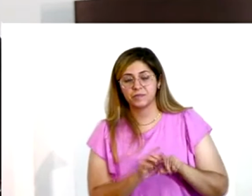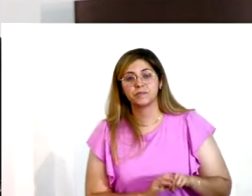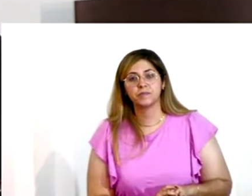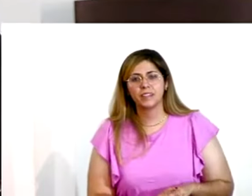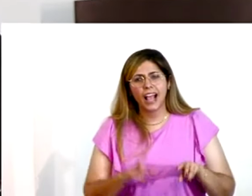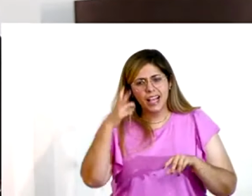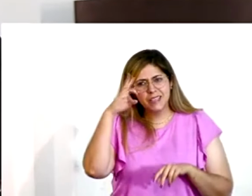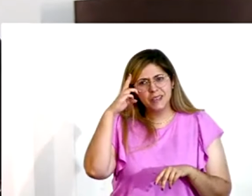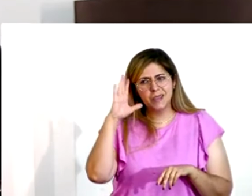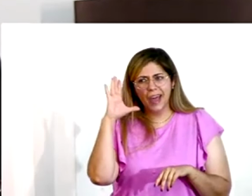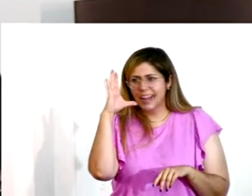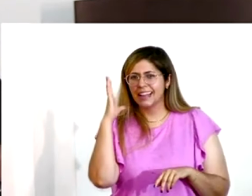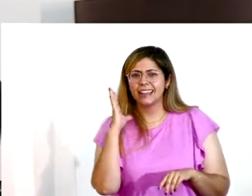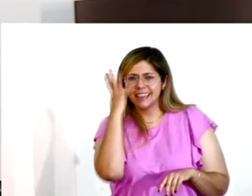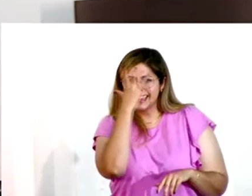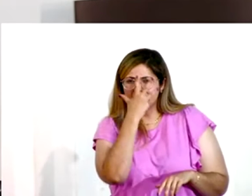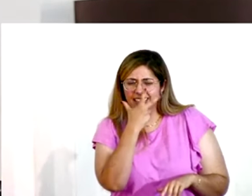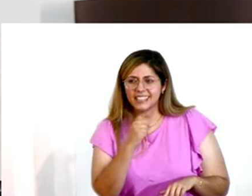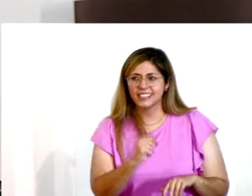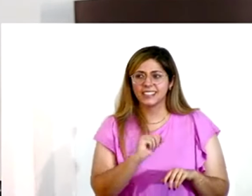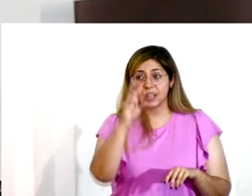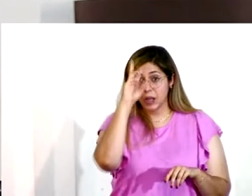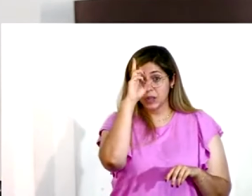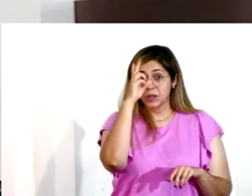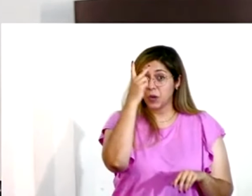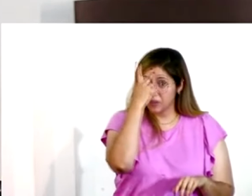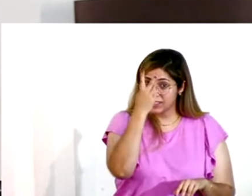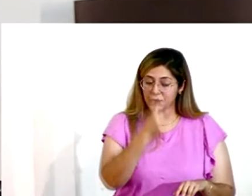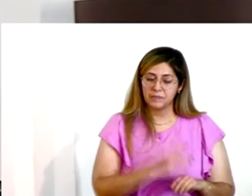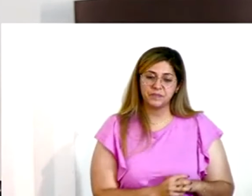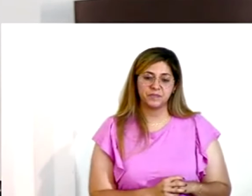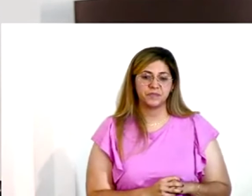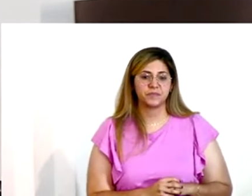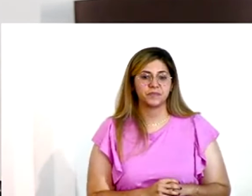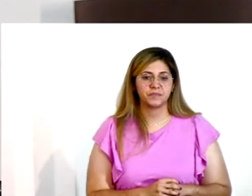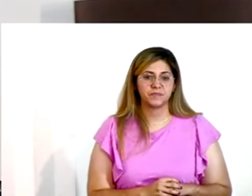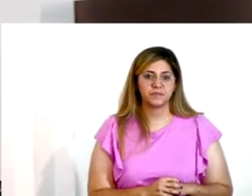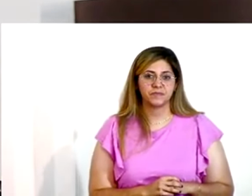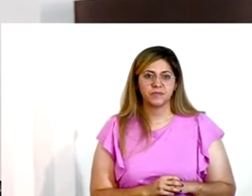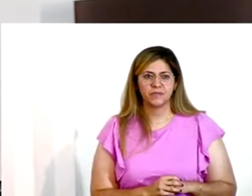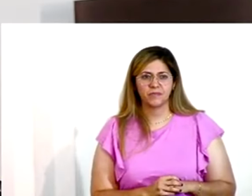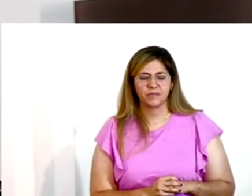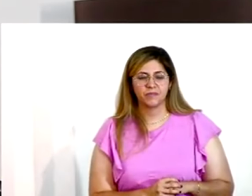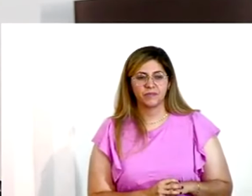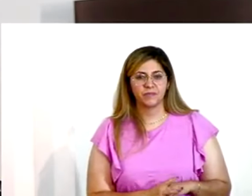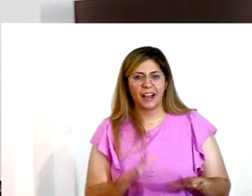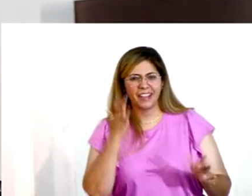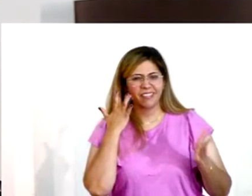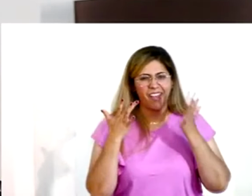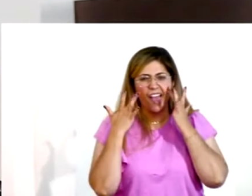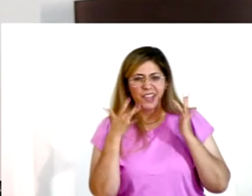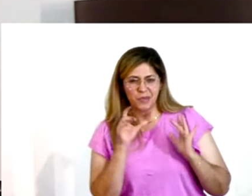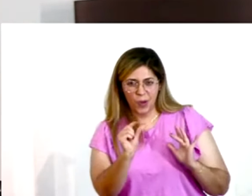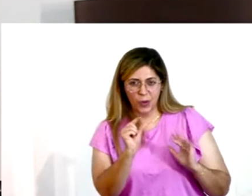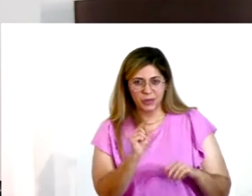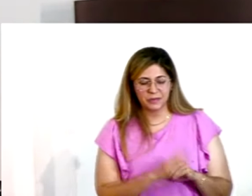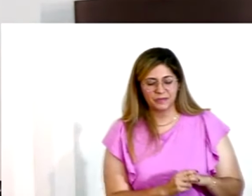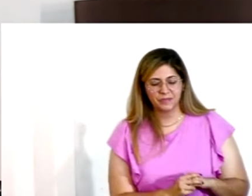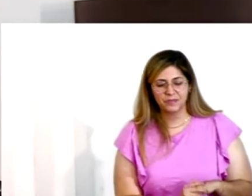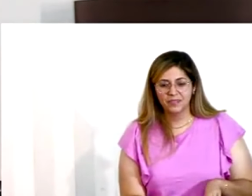história muito bonita de conversão, dramática, diga-se de passagem, mas pode nos ajudar. Você